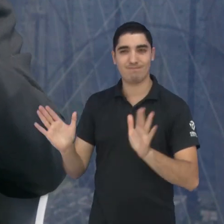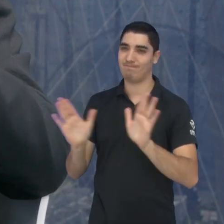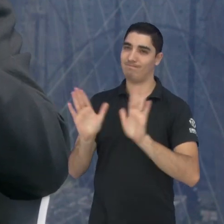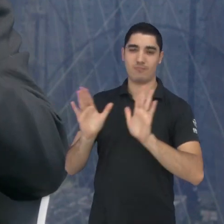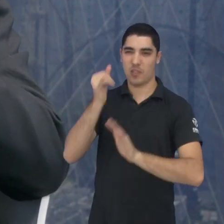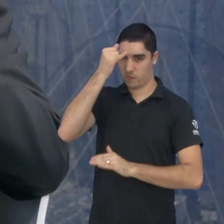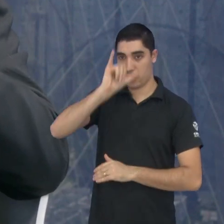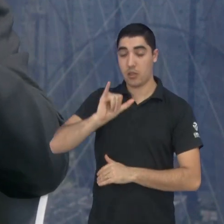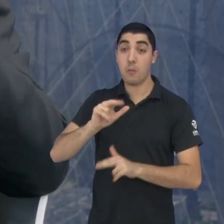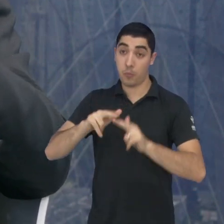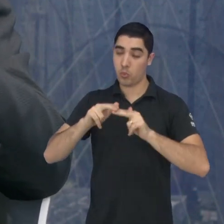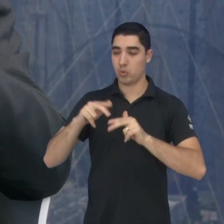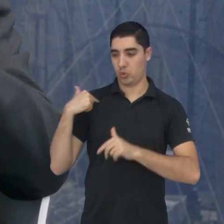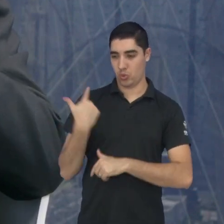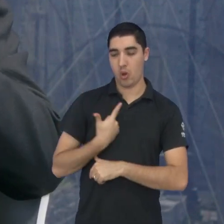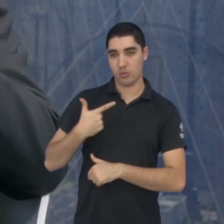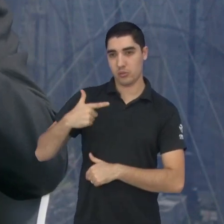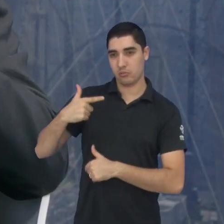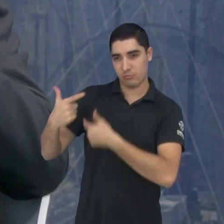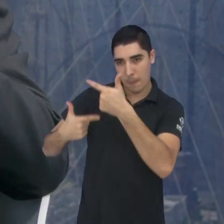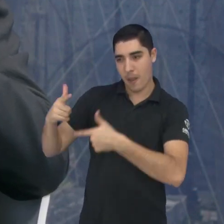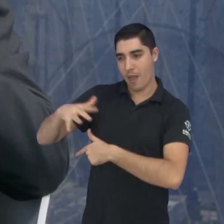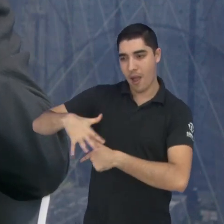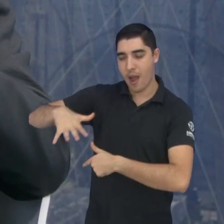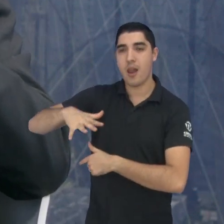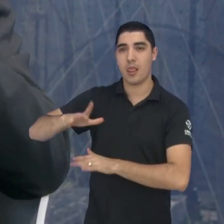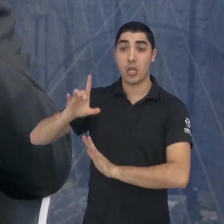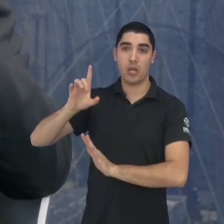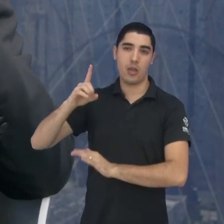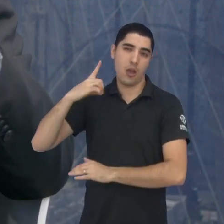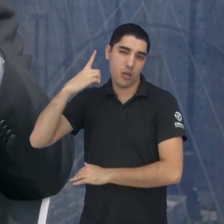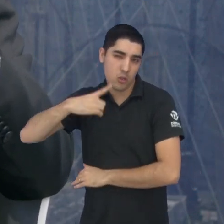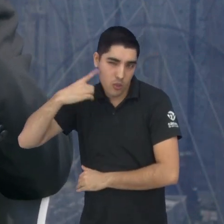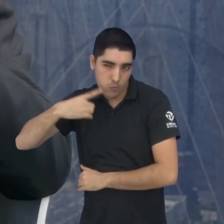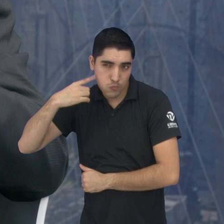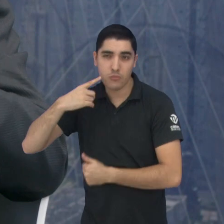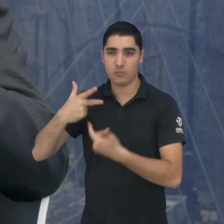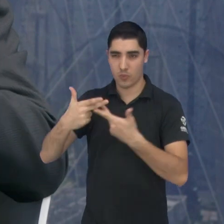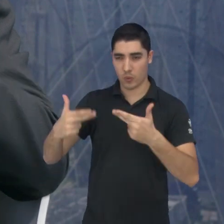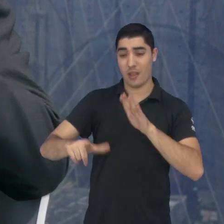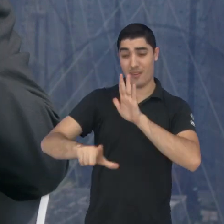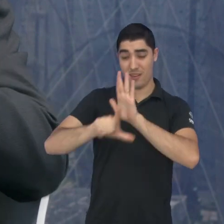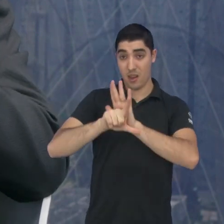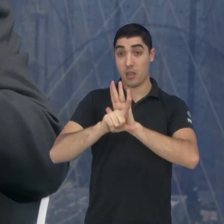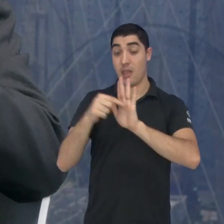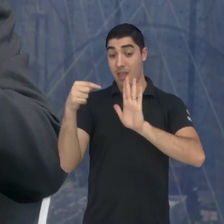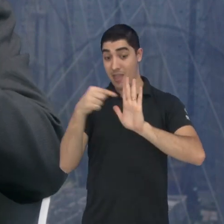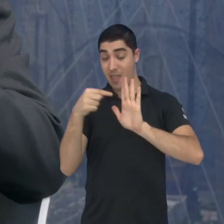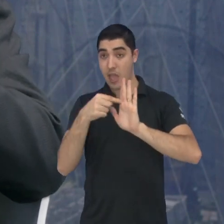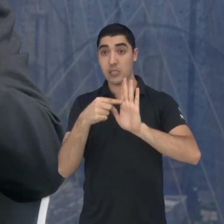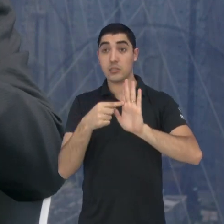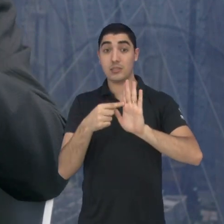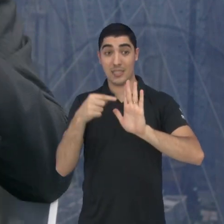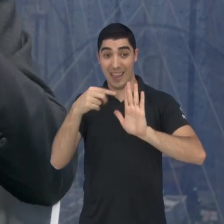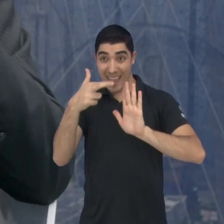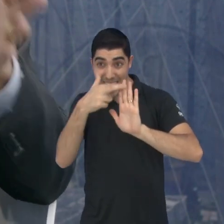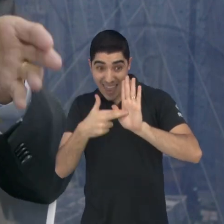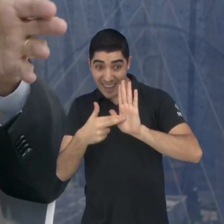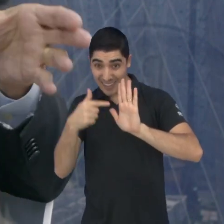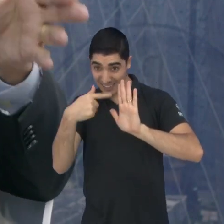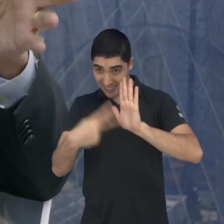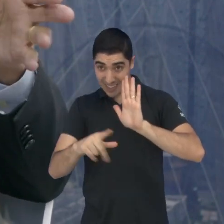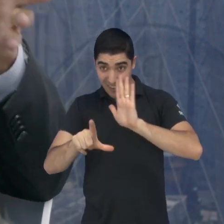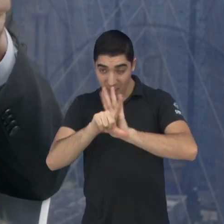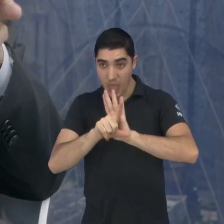do direito e principalmente na área do direito penal, a repressão da conduta na lei não produz efeito. É lógico, é